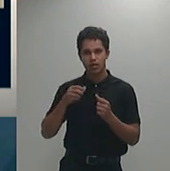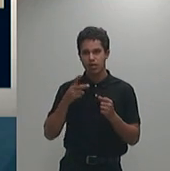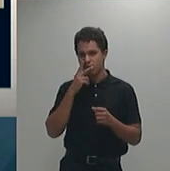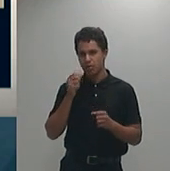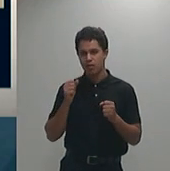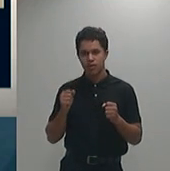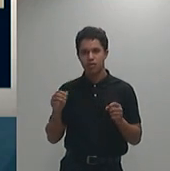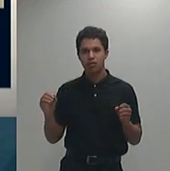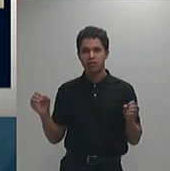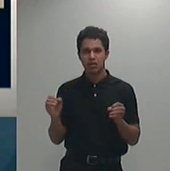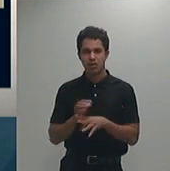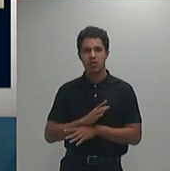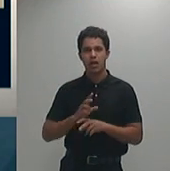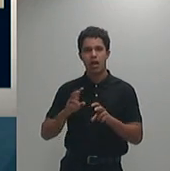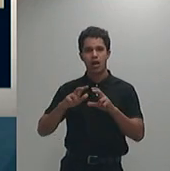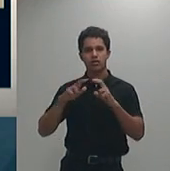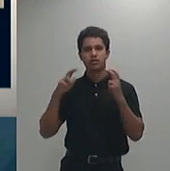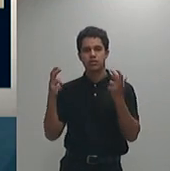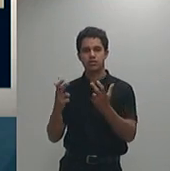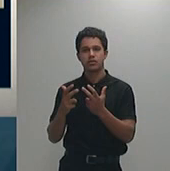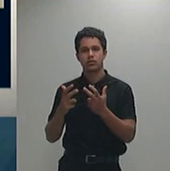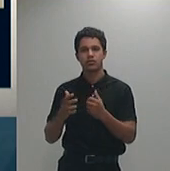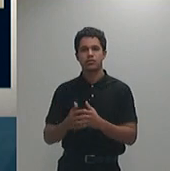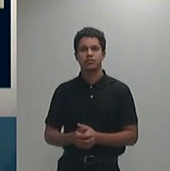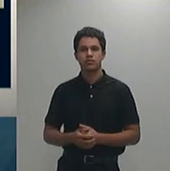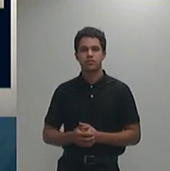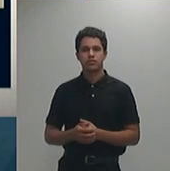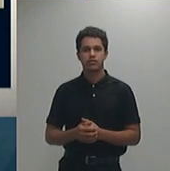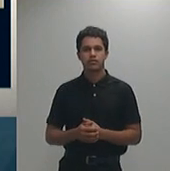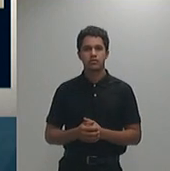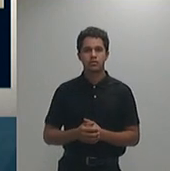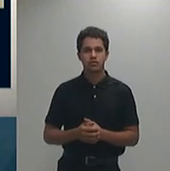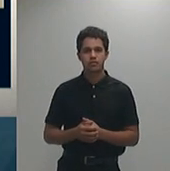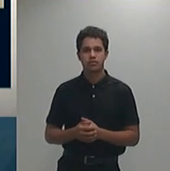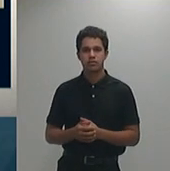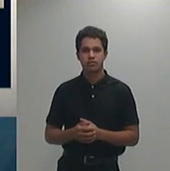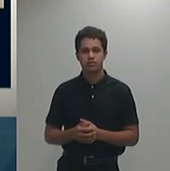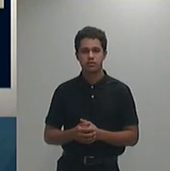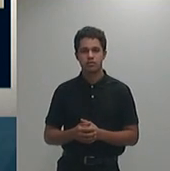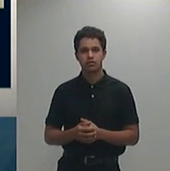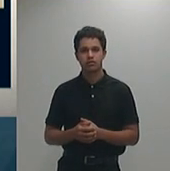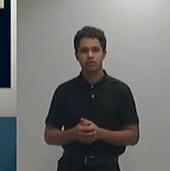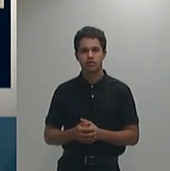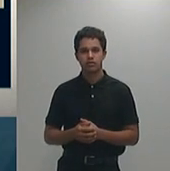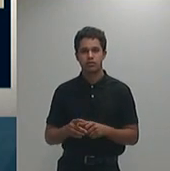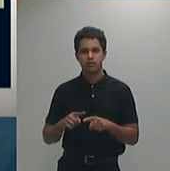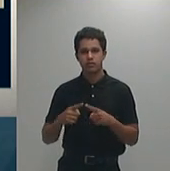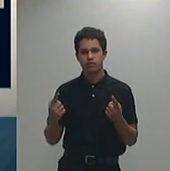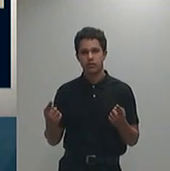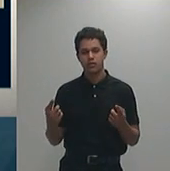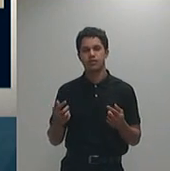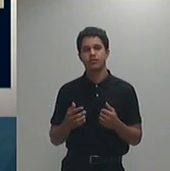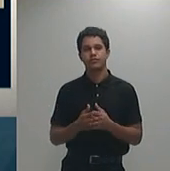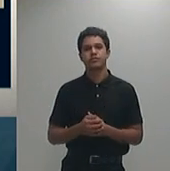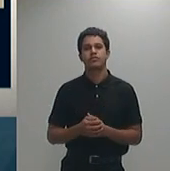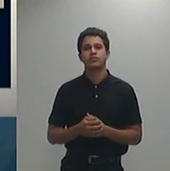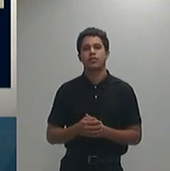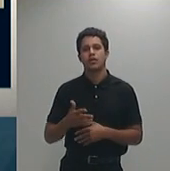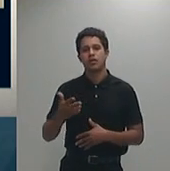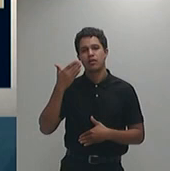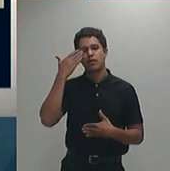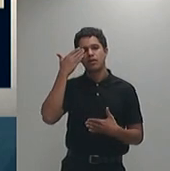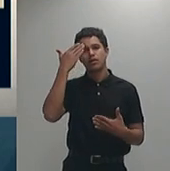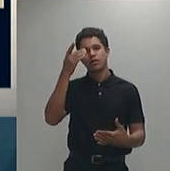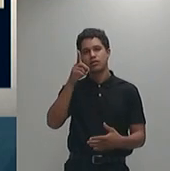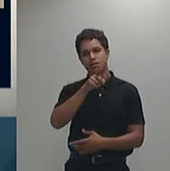sessão nem sempre podemos encerrar bom então eu Agradeço Ao Senhor